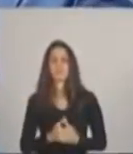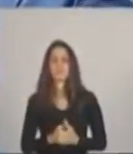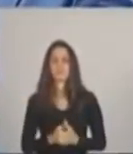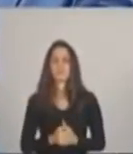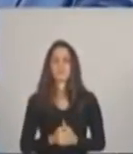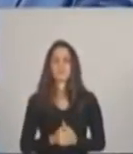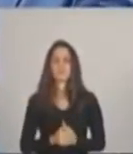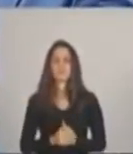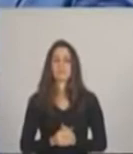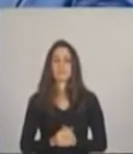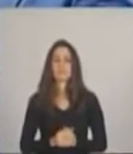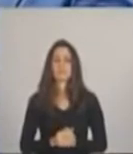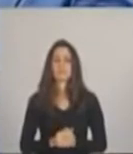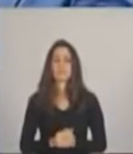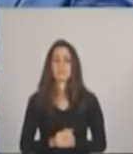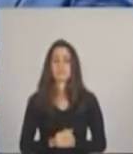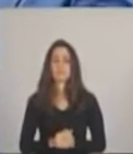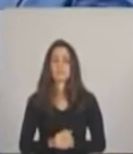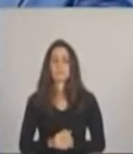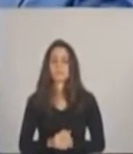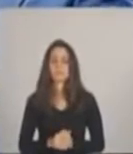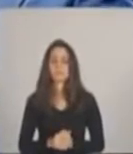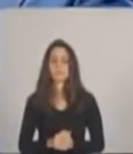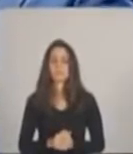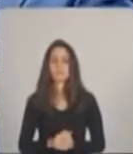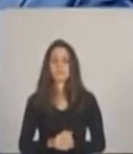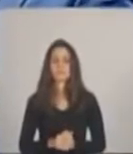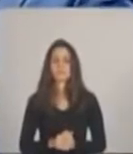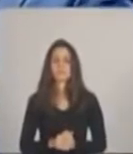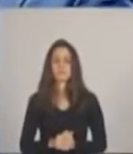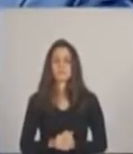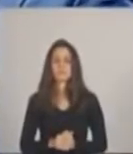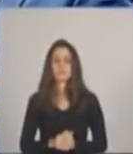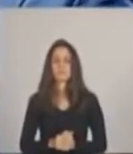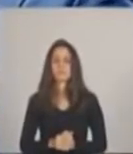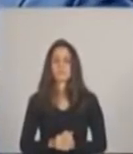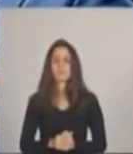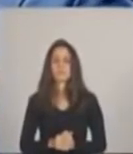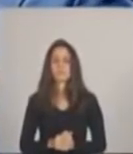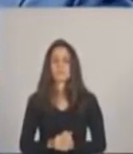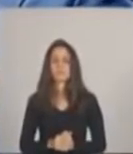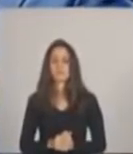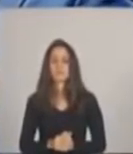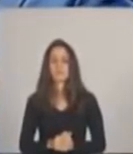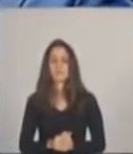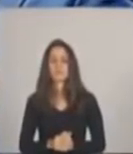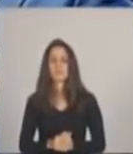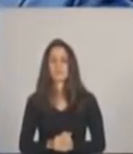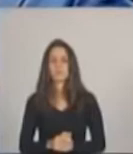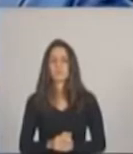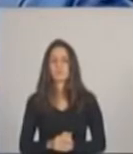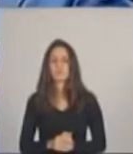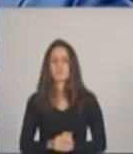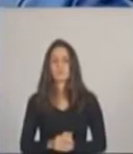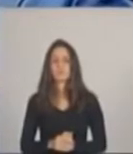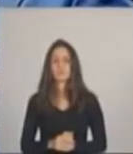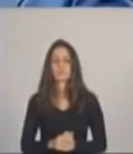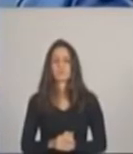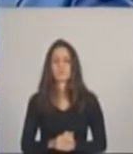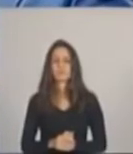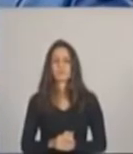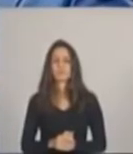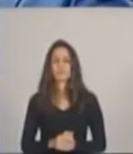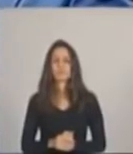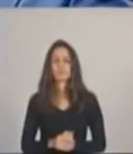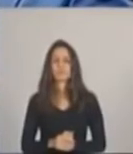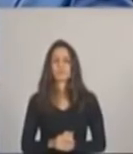Eu não ouvi, vou esperar deputado. A nova matéria, específico, enquanto não tiver entendimento, eu vou votar